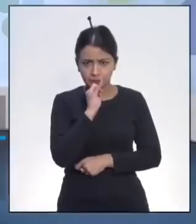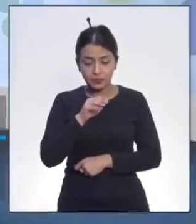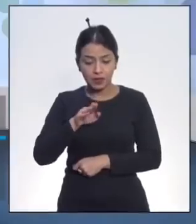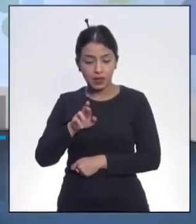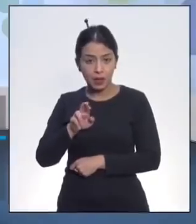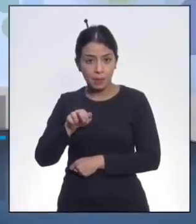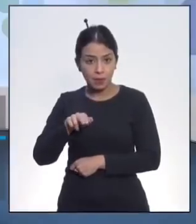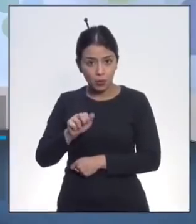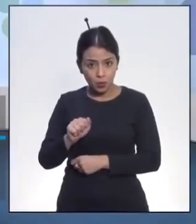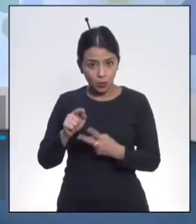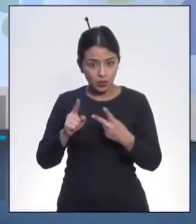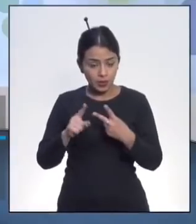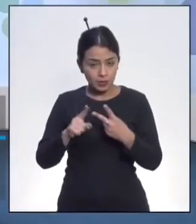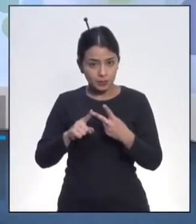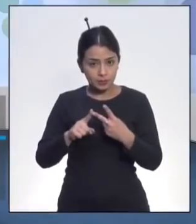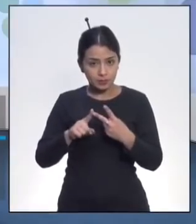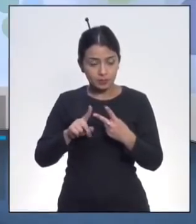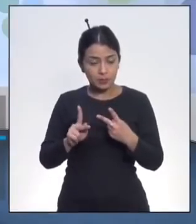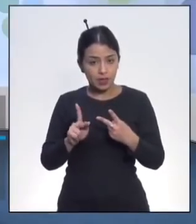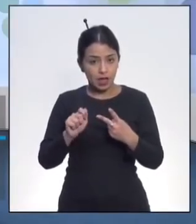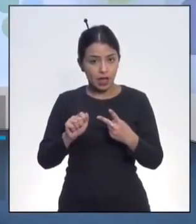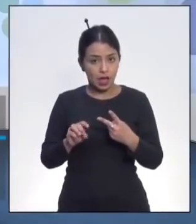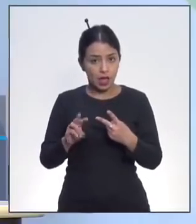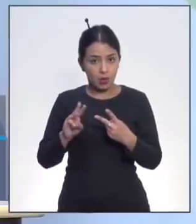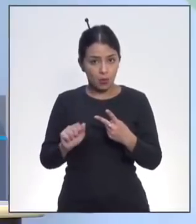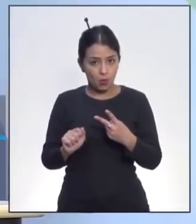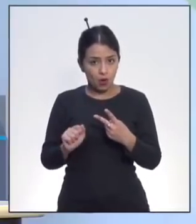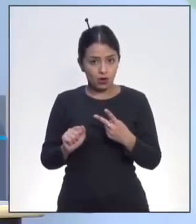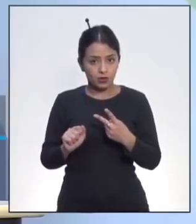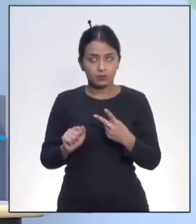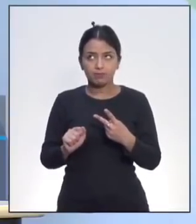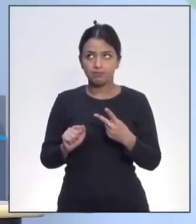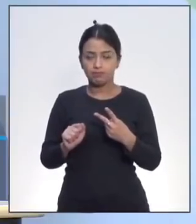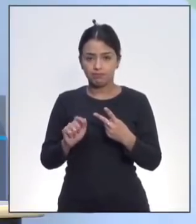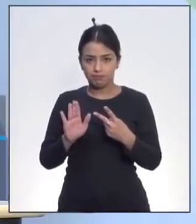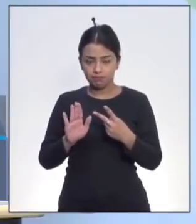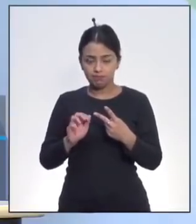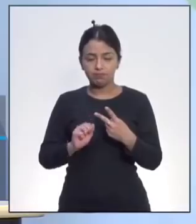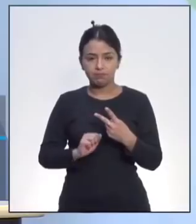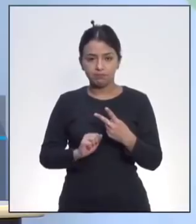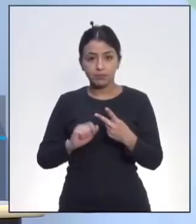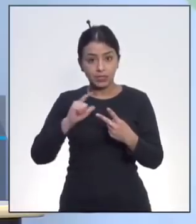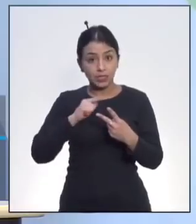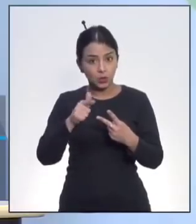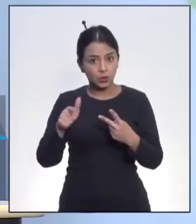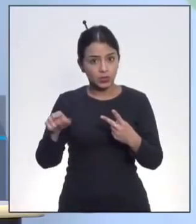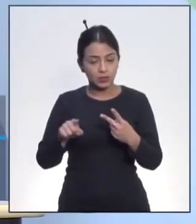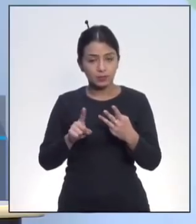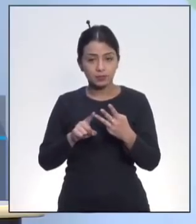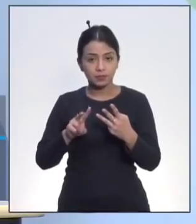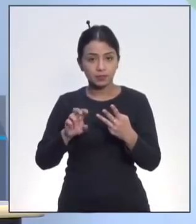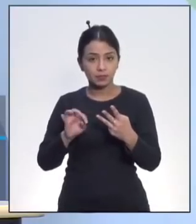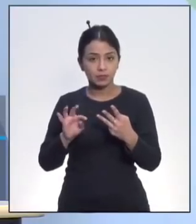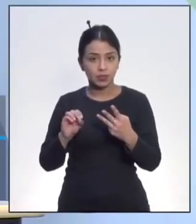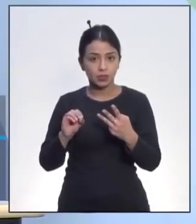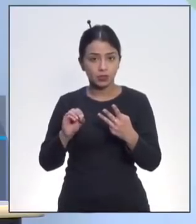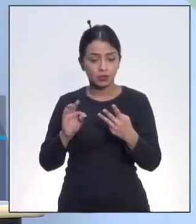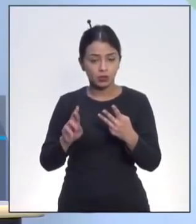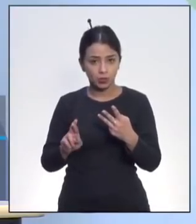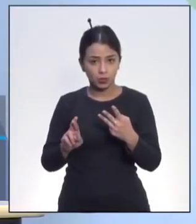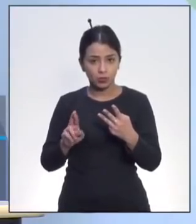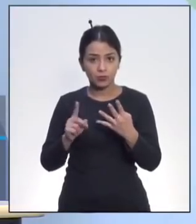dos Santos, o Cauã, quem mais? Eu tenho mais aqui. O Victor,